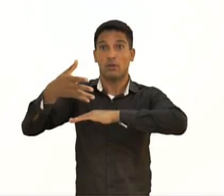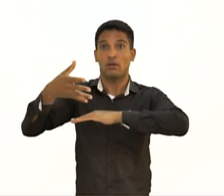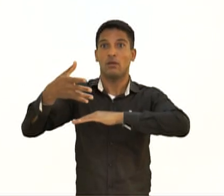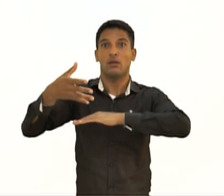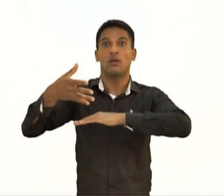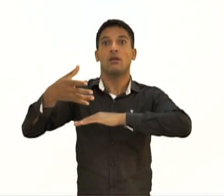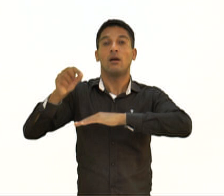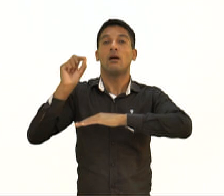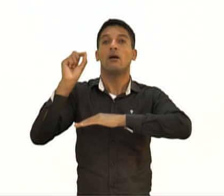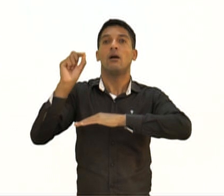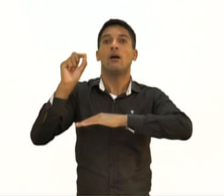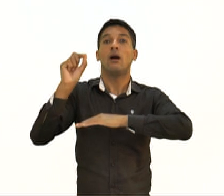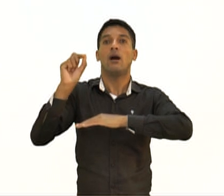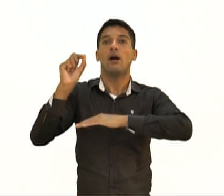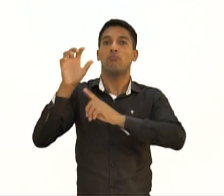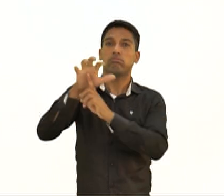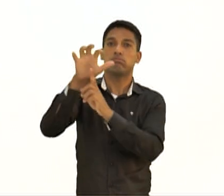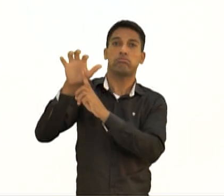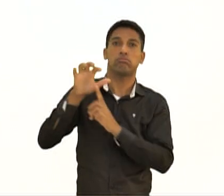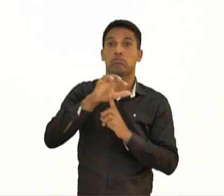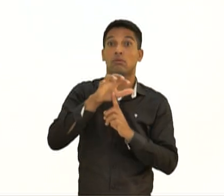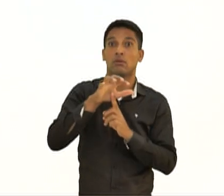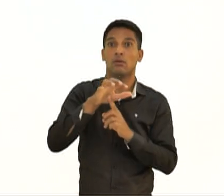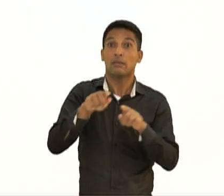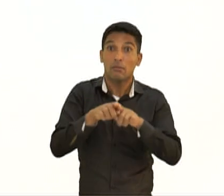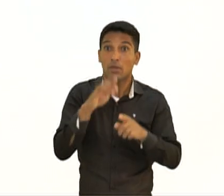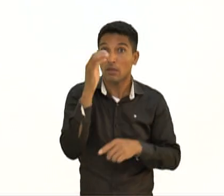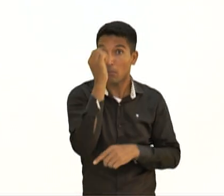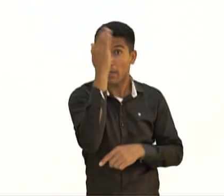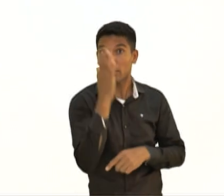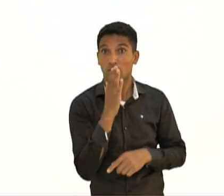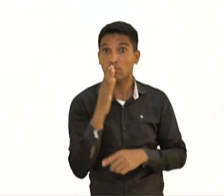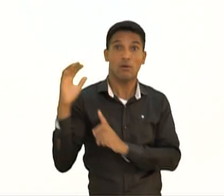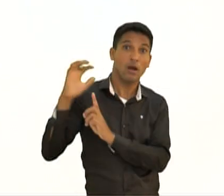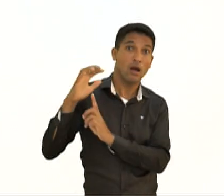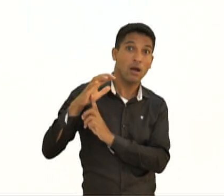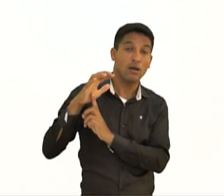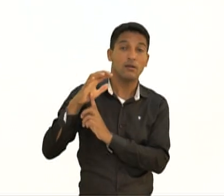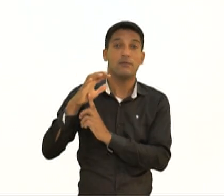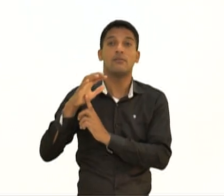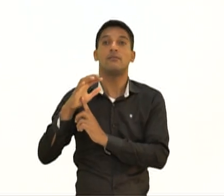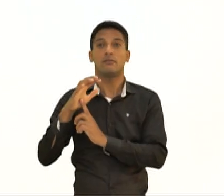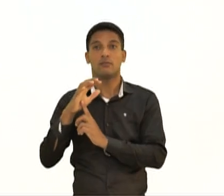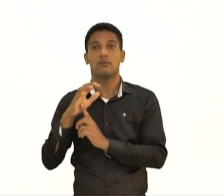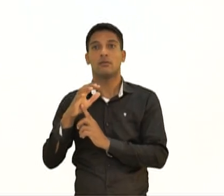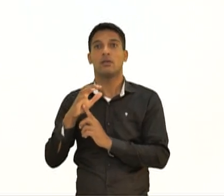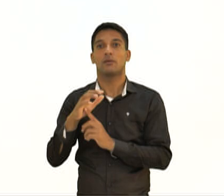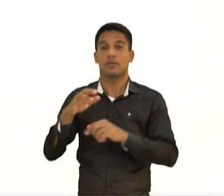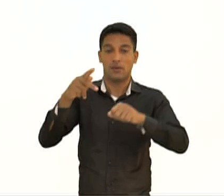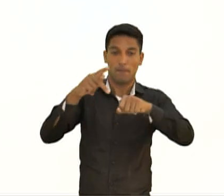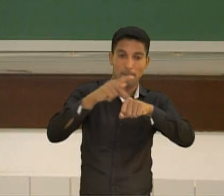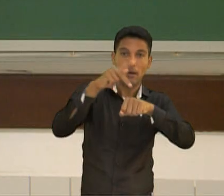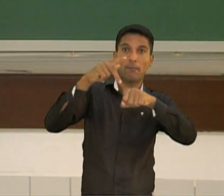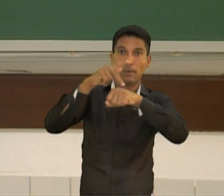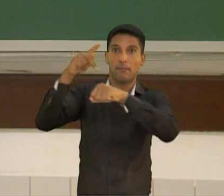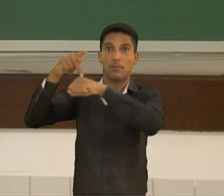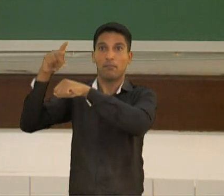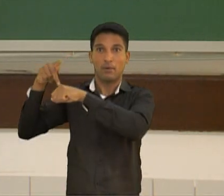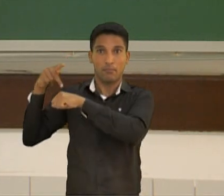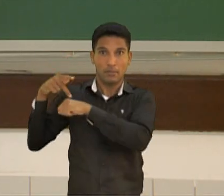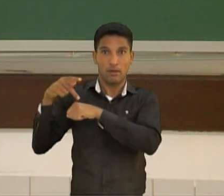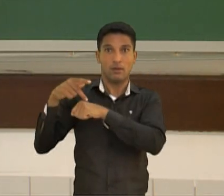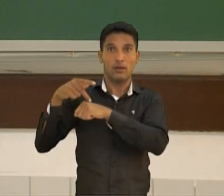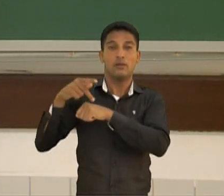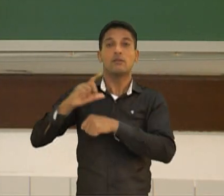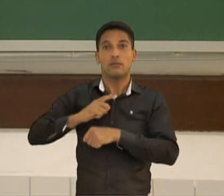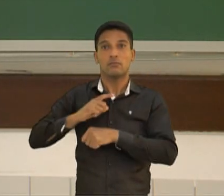né, ele veio, que nem eu falei, essa comunicação que já existia mais fácil entre os países, fez com que,